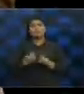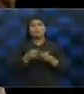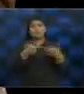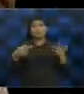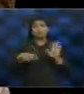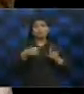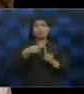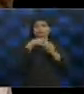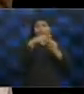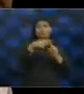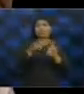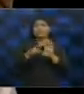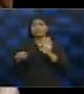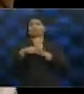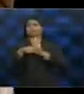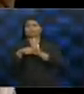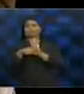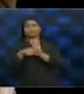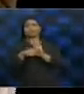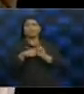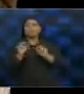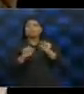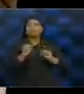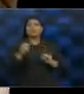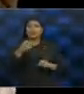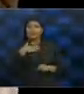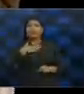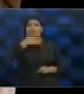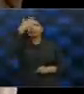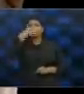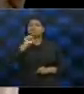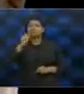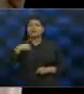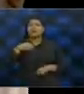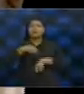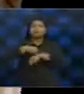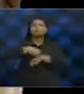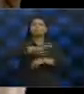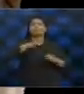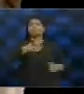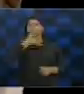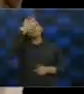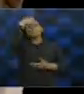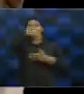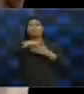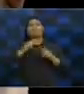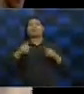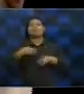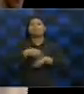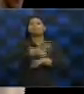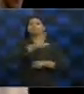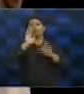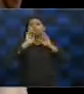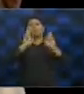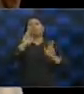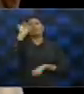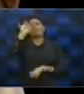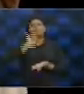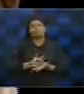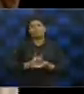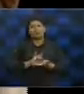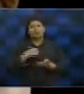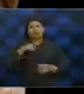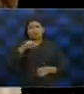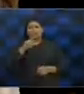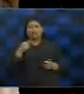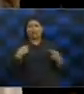negativo, eu vou aprender. E de minha parte eu vou dar o melhor, com respeito às famílias amazonenses e respeito à verdade. Eu não faço, por exemplo, perturbação da